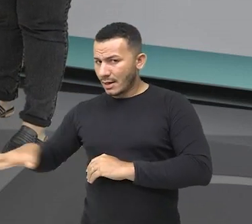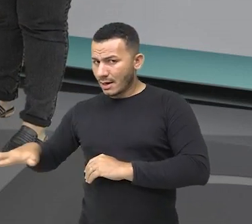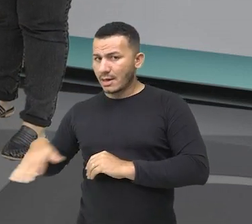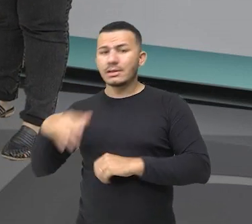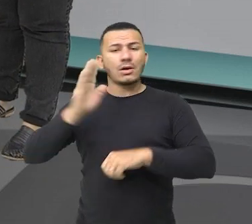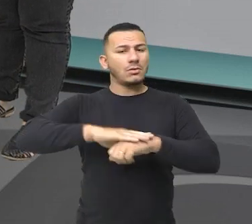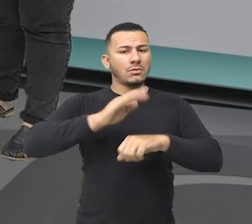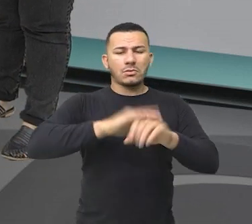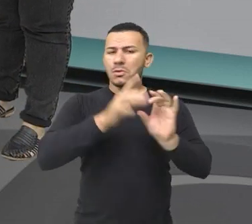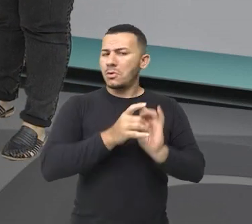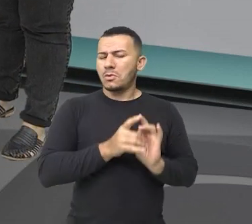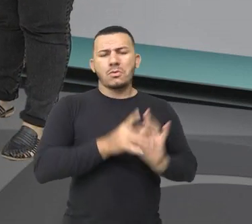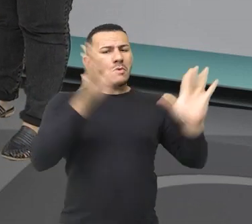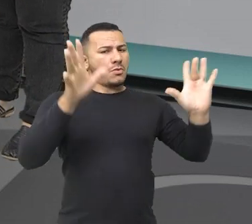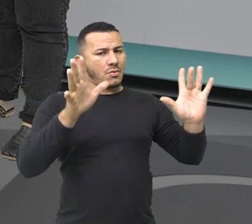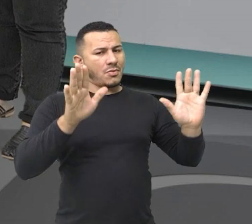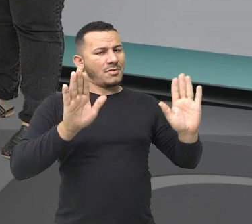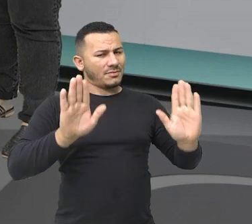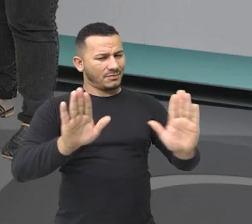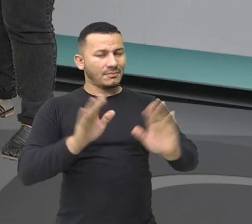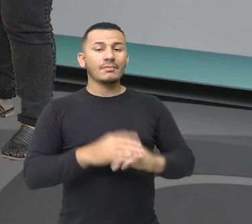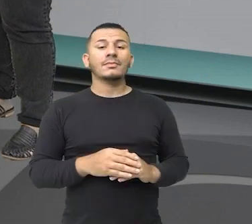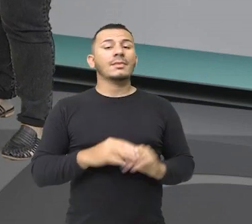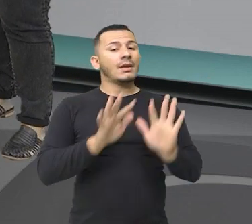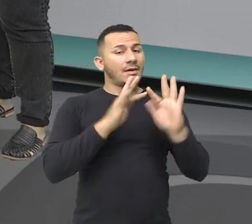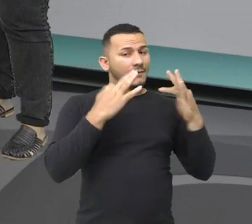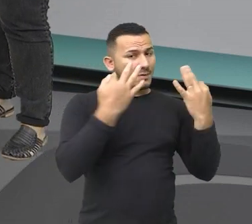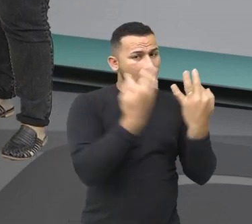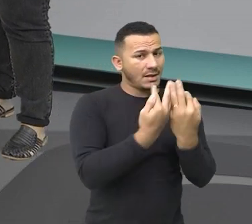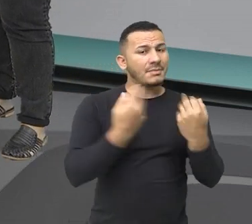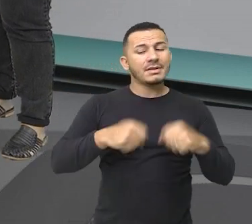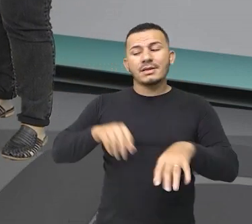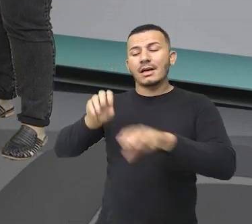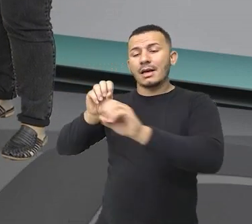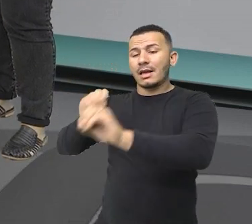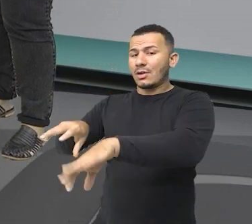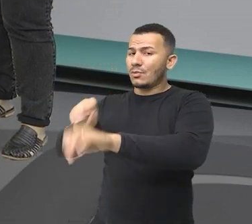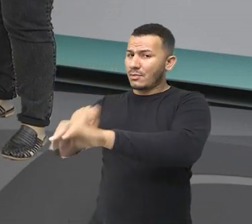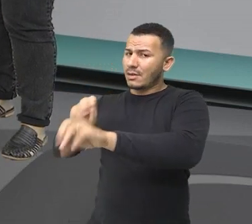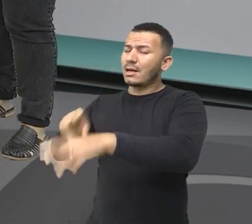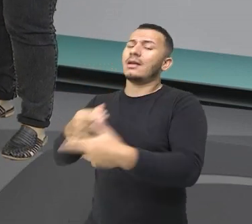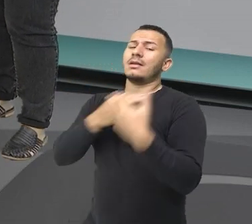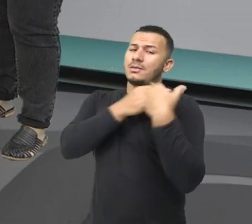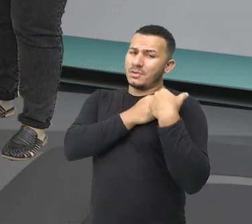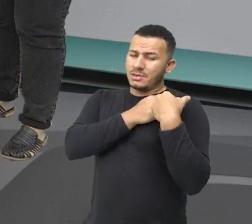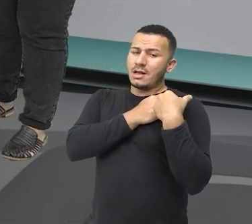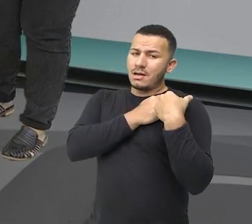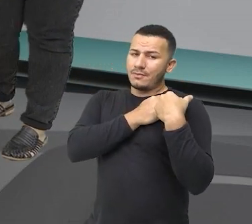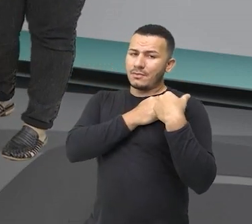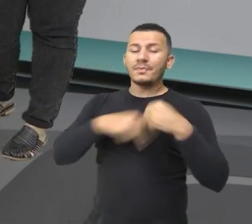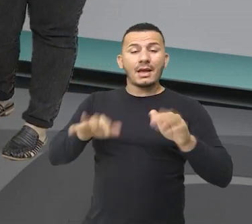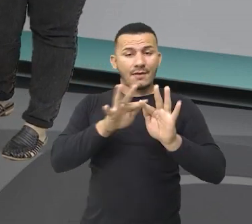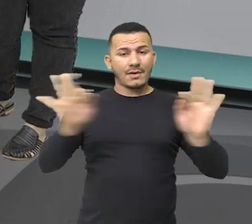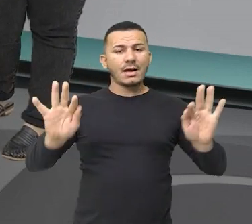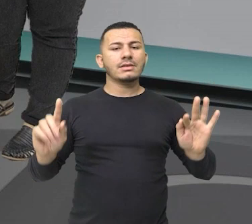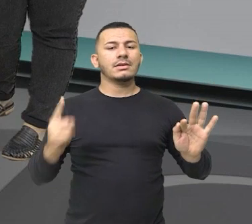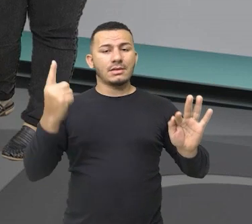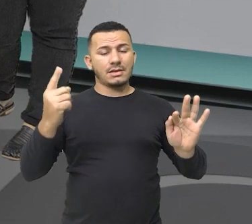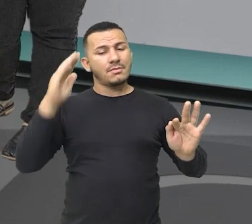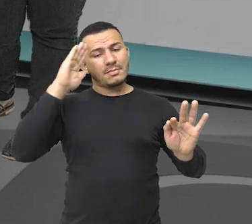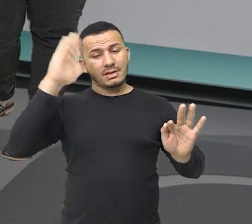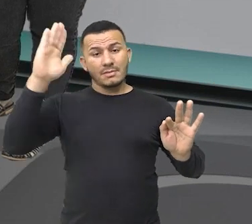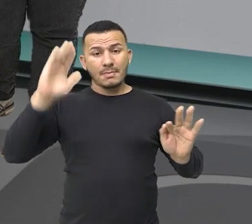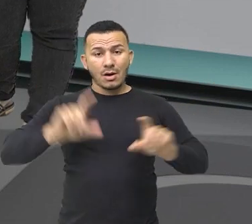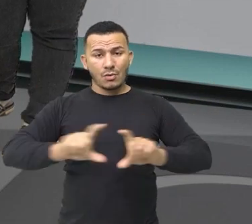os responsáveis pela criança devem educá-la. Essa é a ideia principal que a professora quer trazer